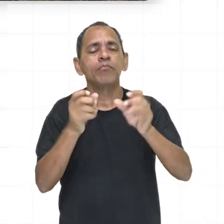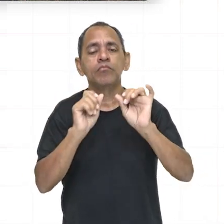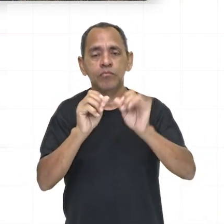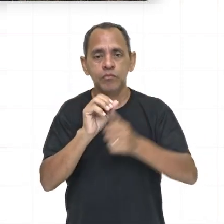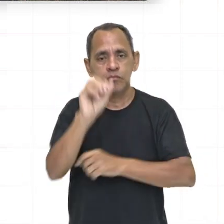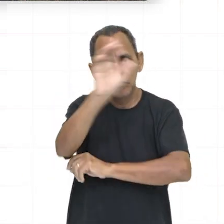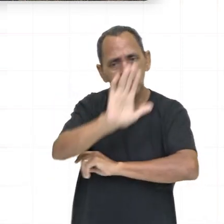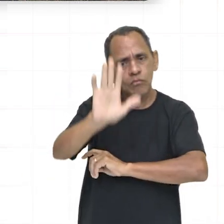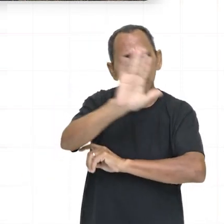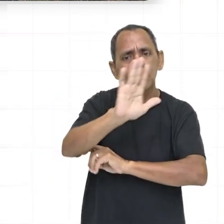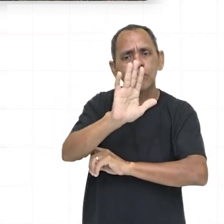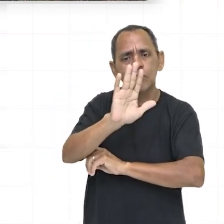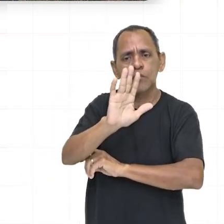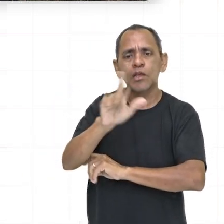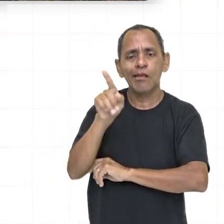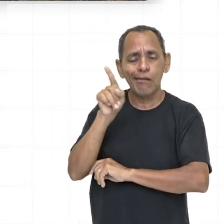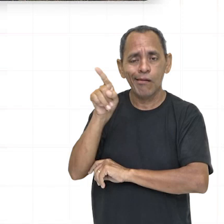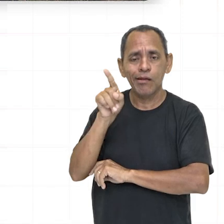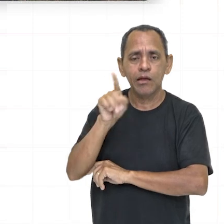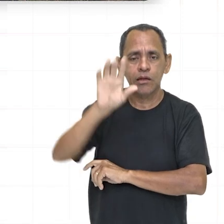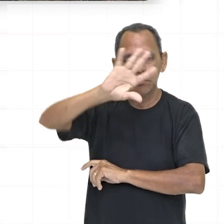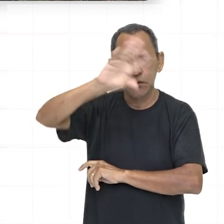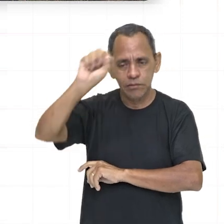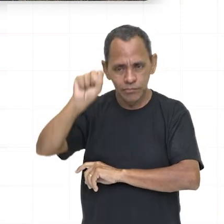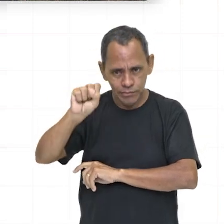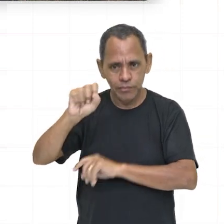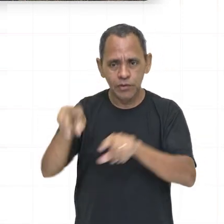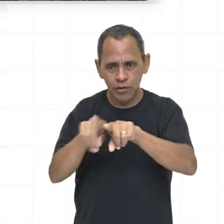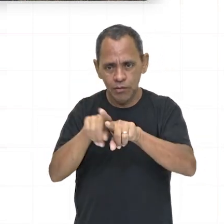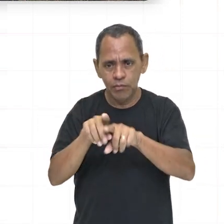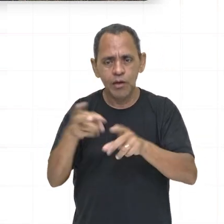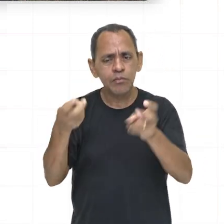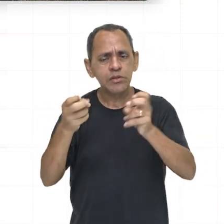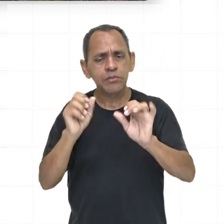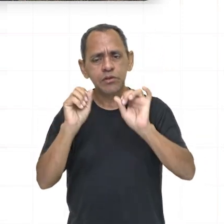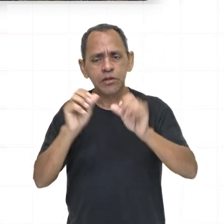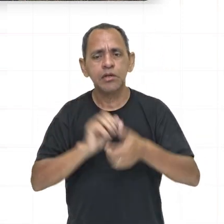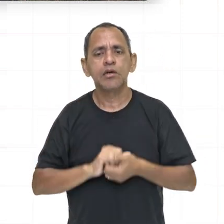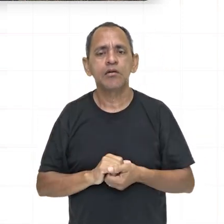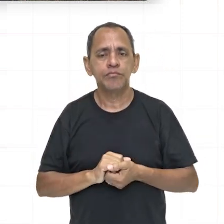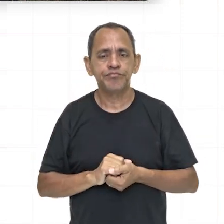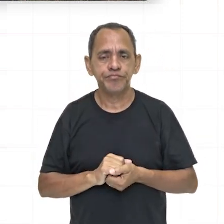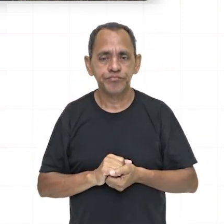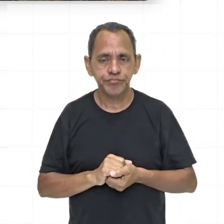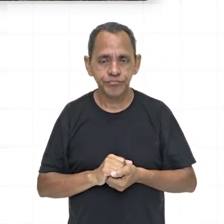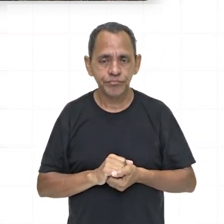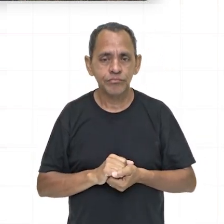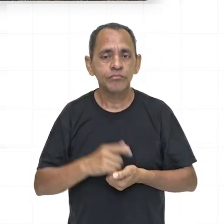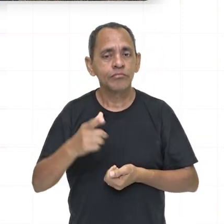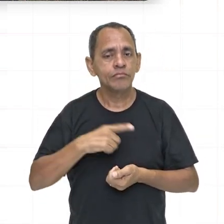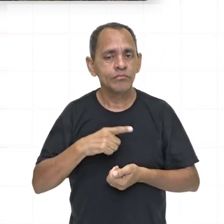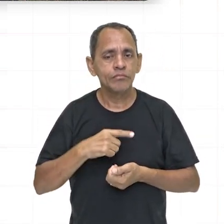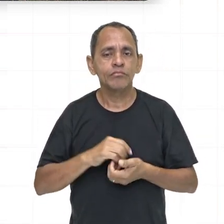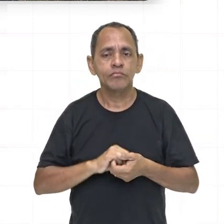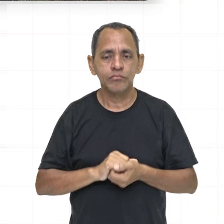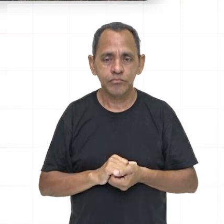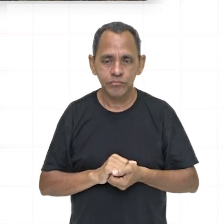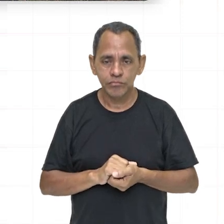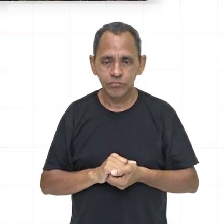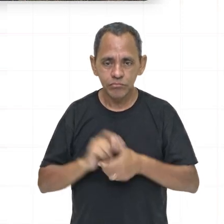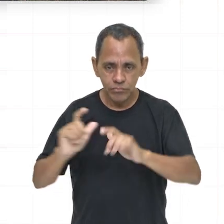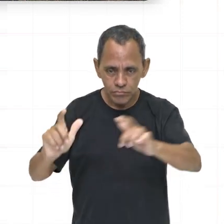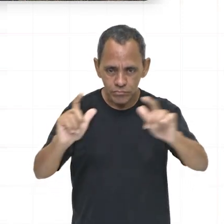que são bem retas, né? Tanto no sentido ali vertical como horizontal, E aí nós sabemos que